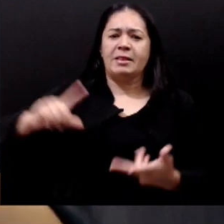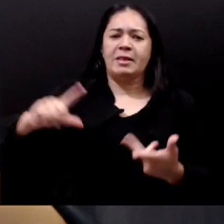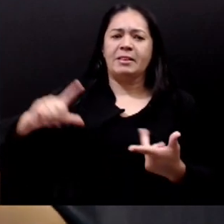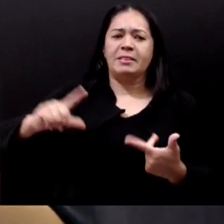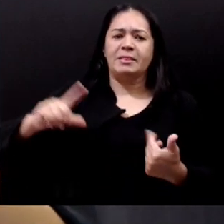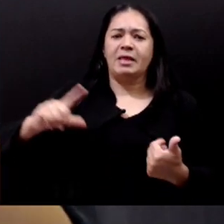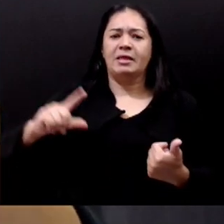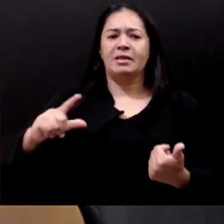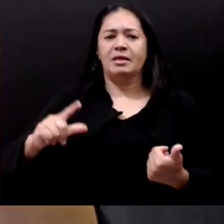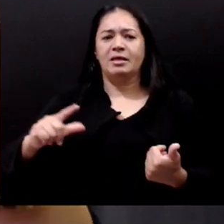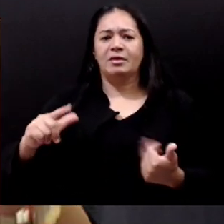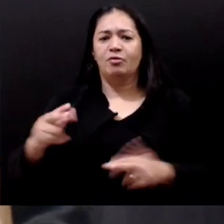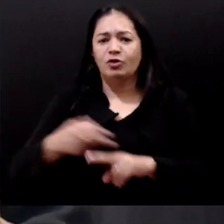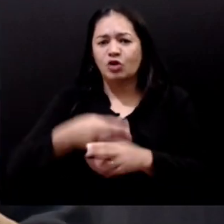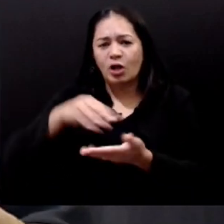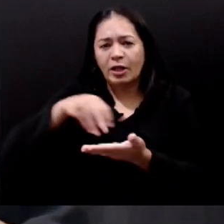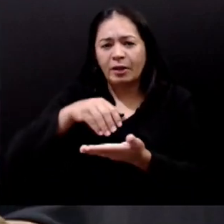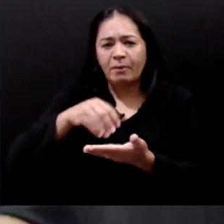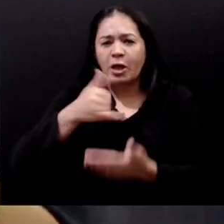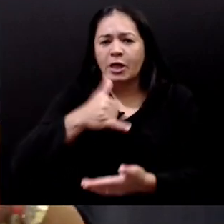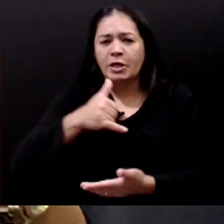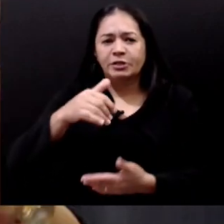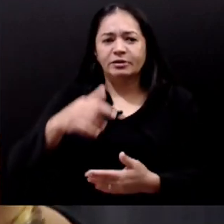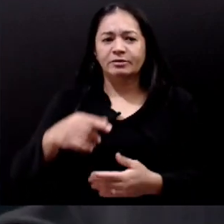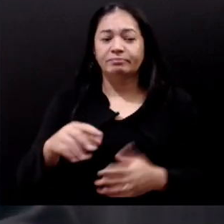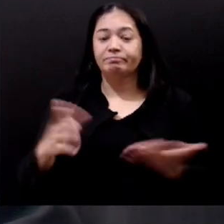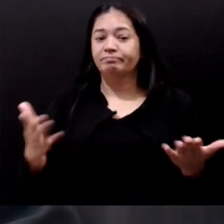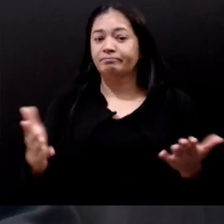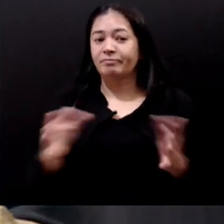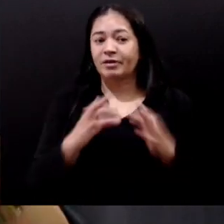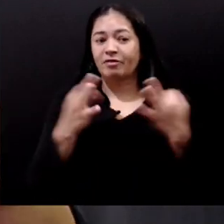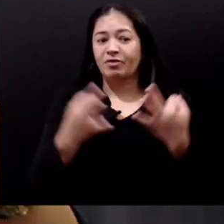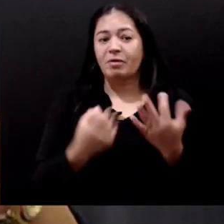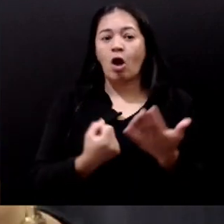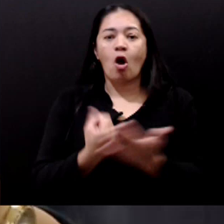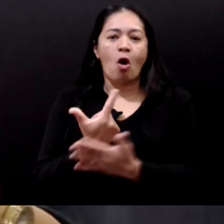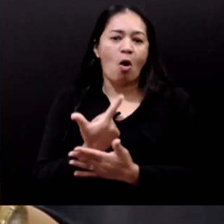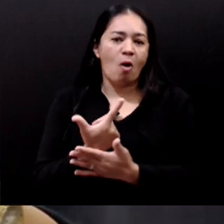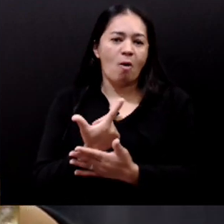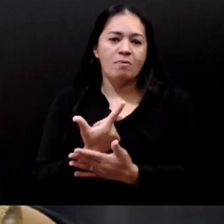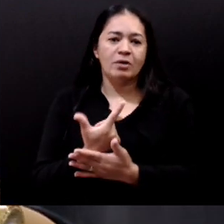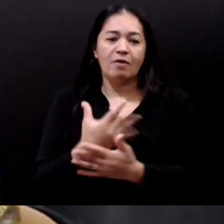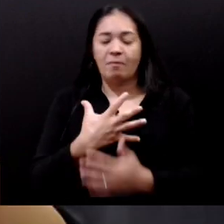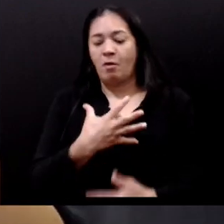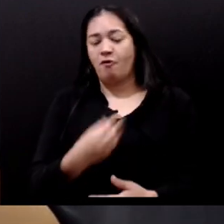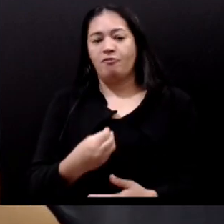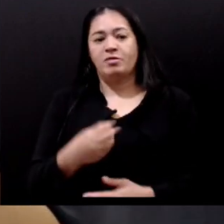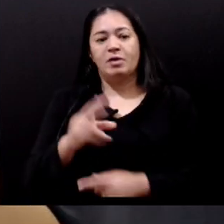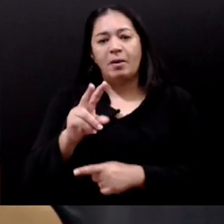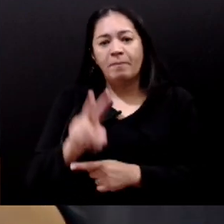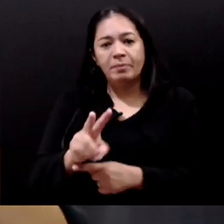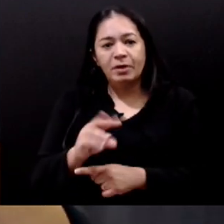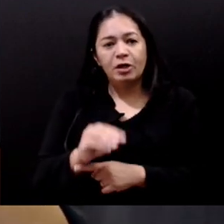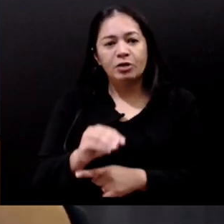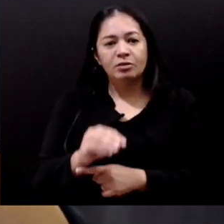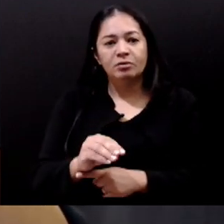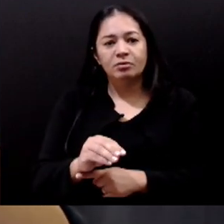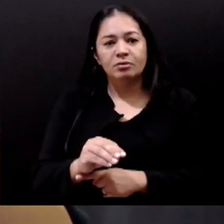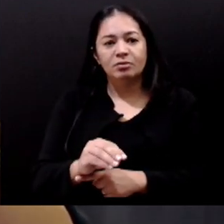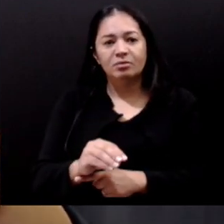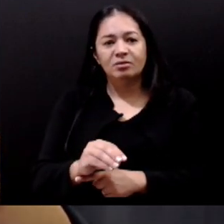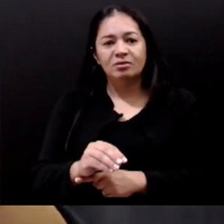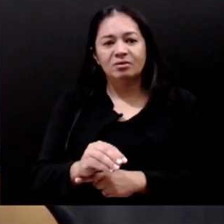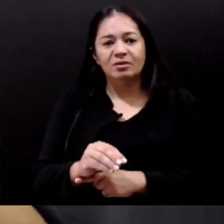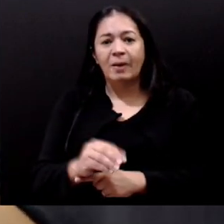Sim. Então, os pais, em sua maioria, eles compravam aquilo para os filhos, para alimentar a família, Aham. partindo da crença de que aquilo sim